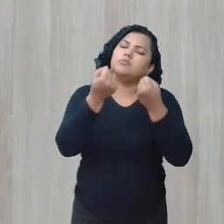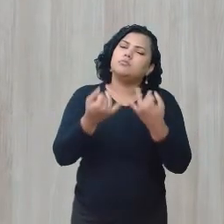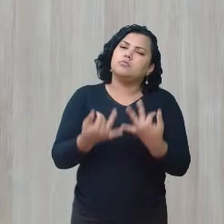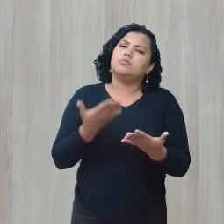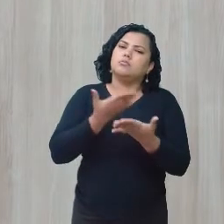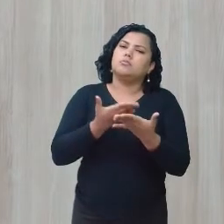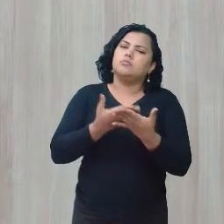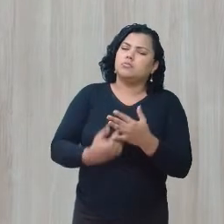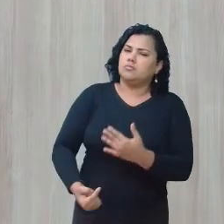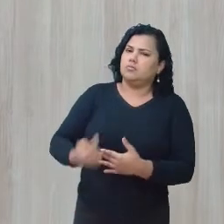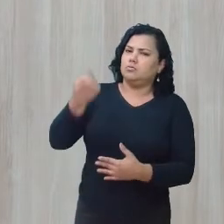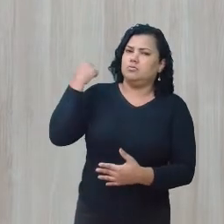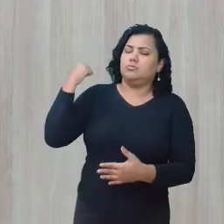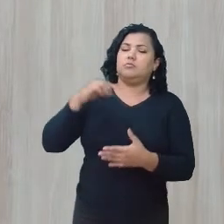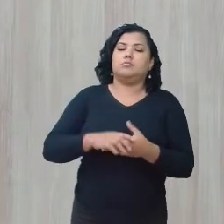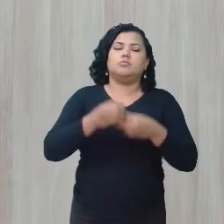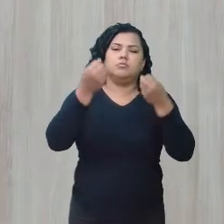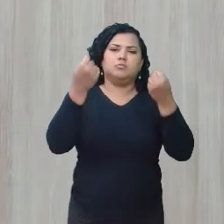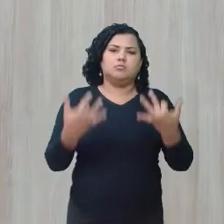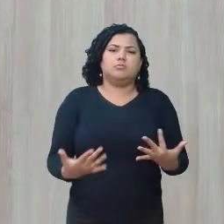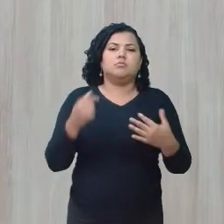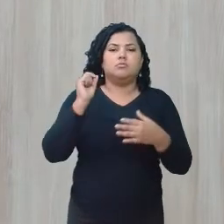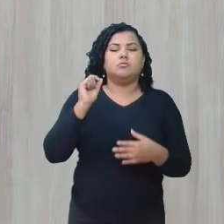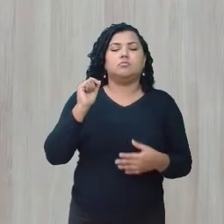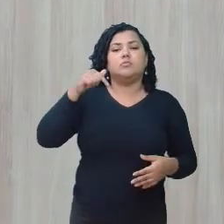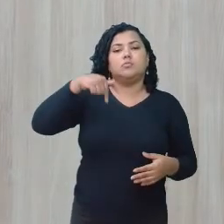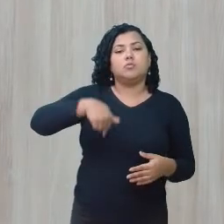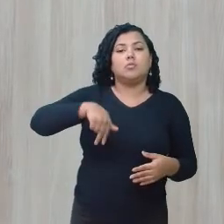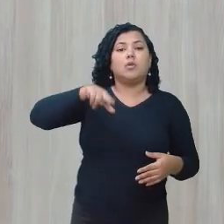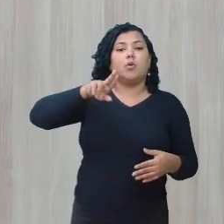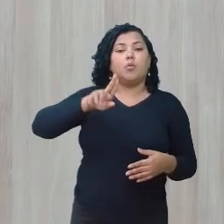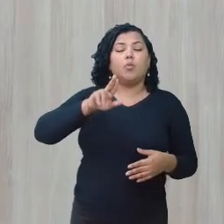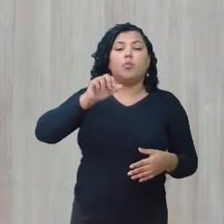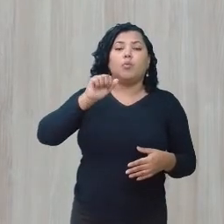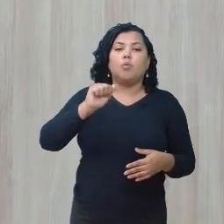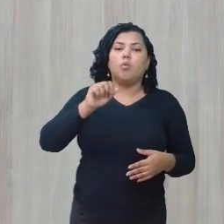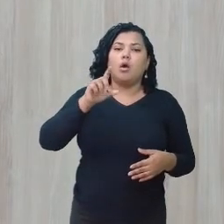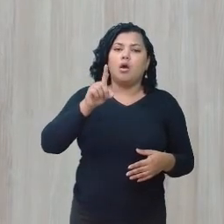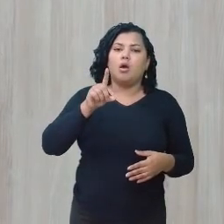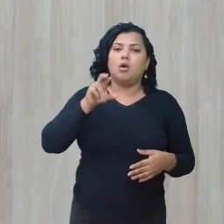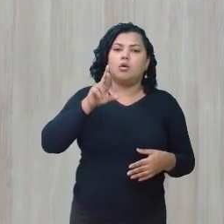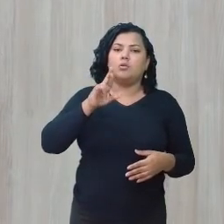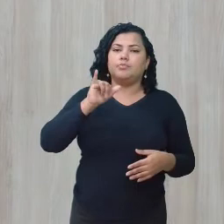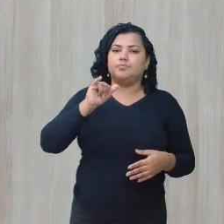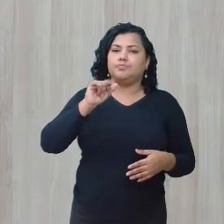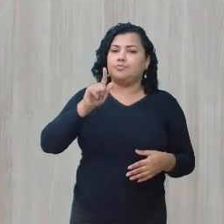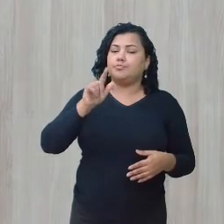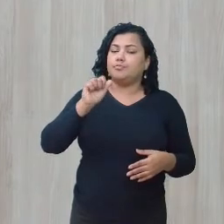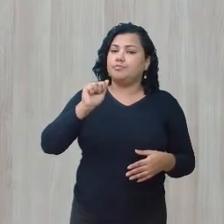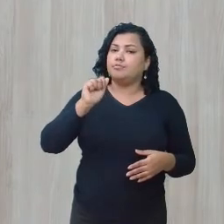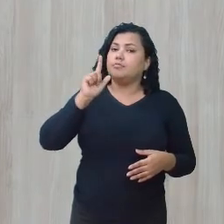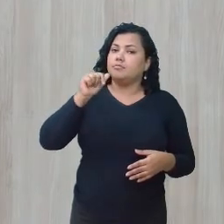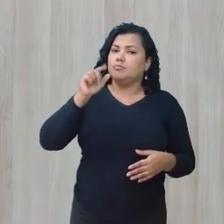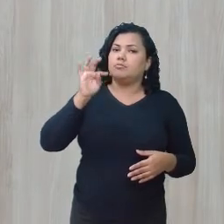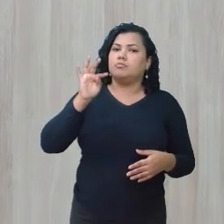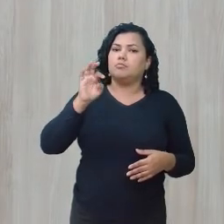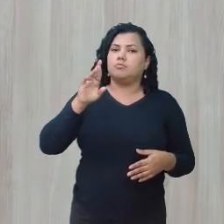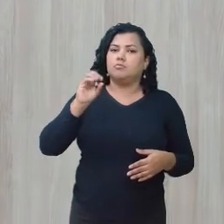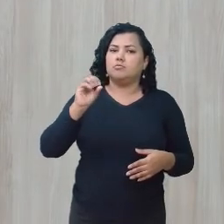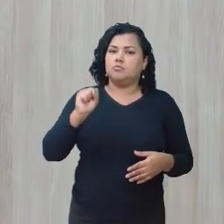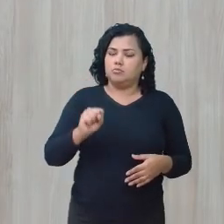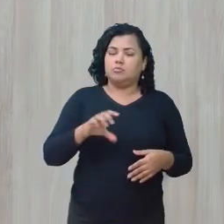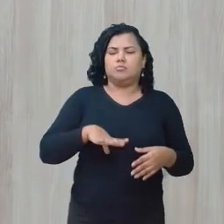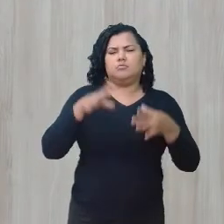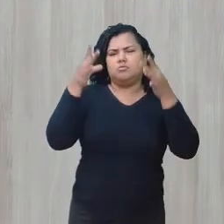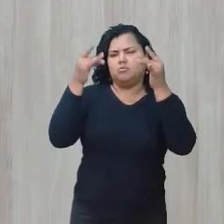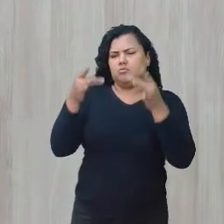na aula de hoje sobre quadriláteros, vai ver que a caracterização, ou seja, descrever em detalhes os quadriláteros, vai fazer